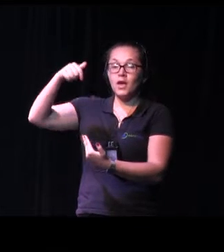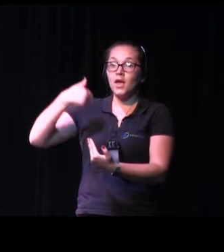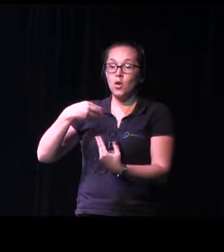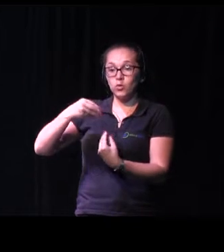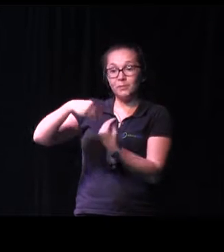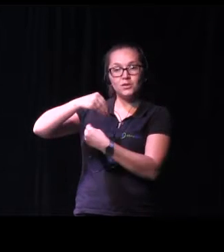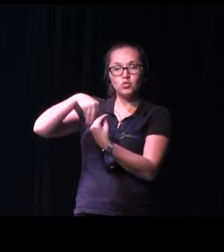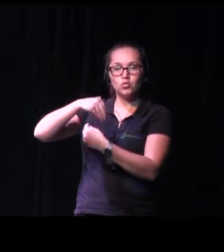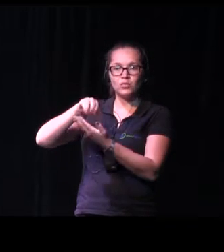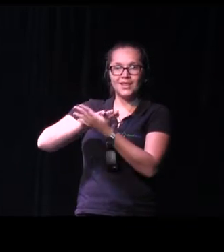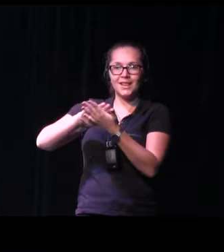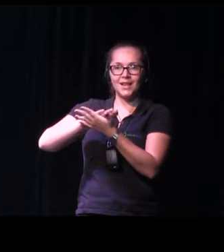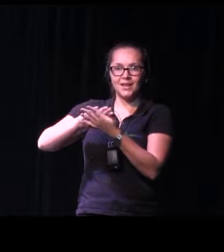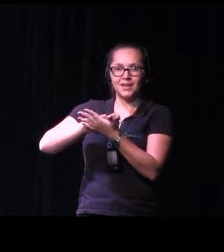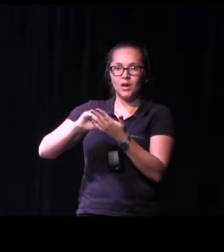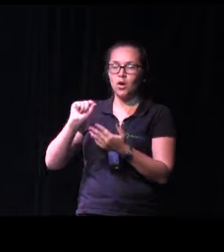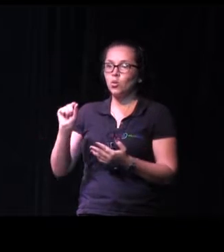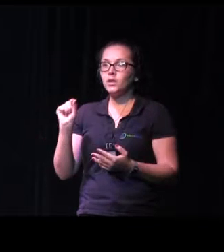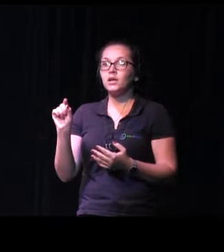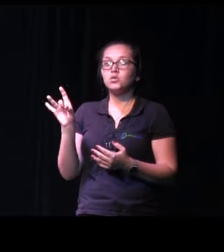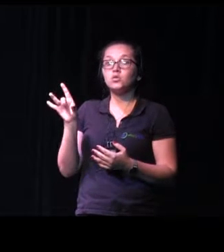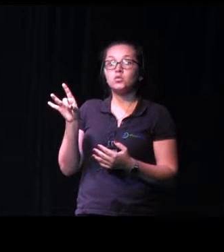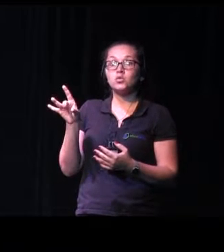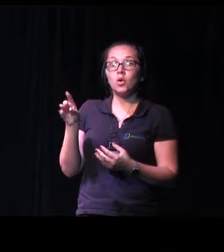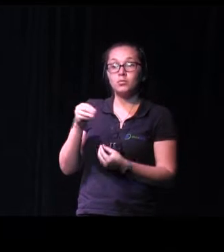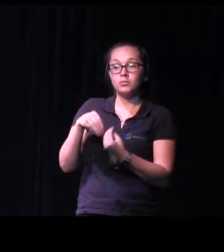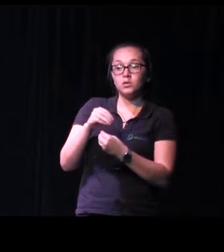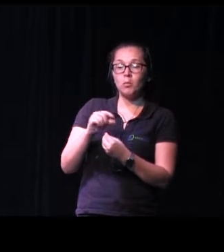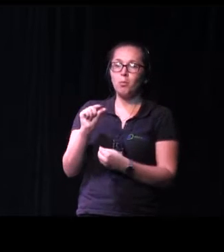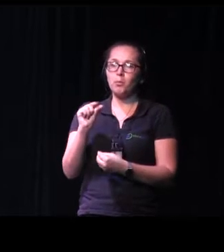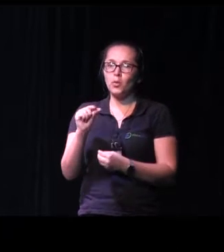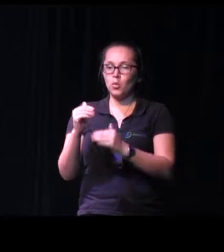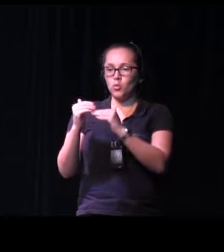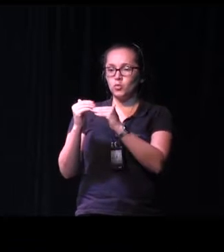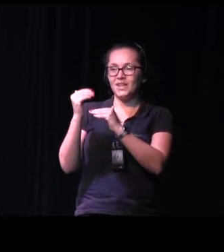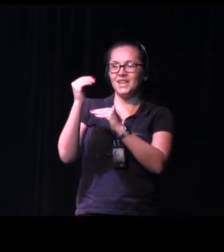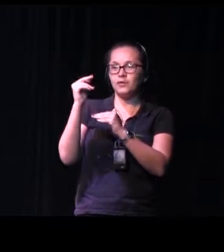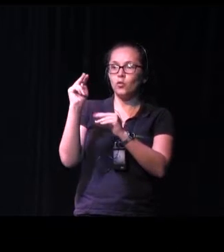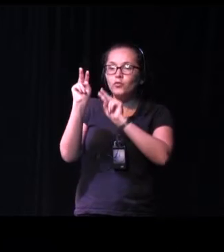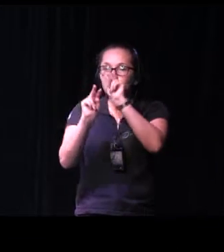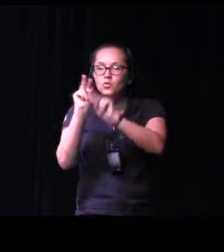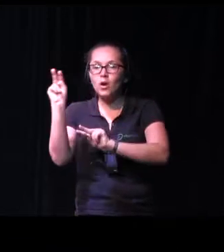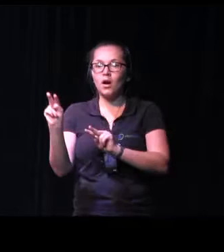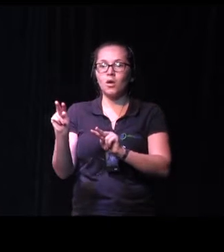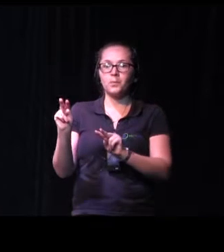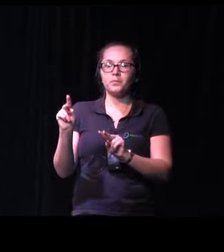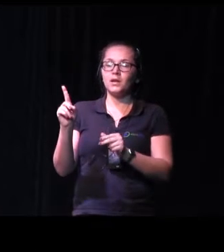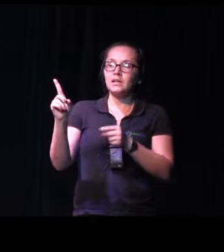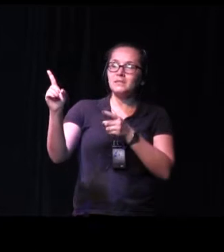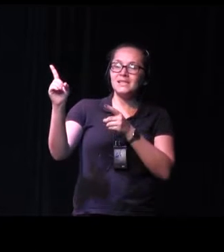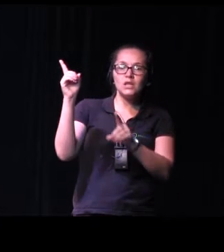subo um nível, não misturo, senão apenas um nível